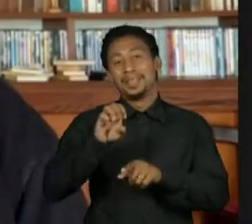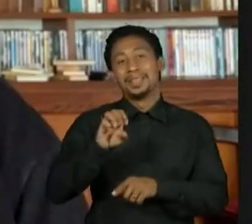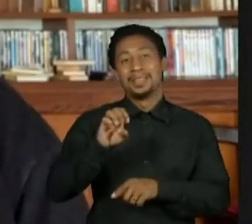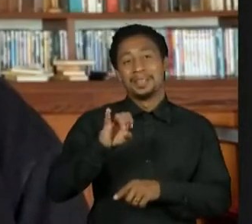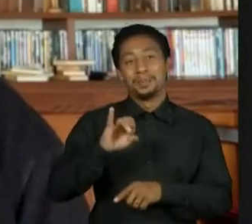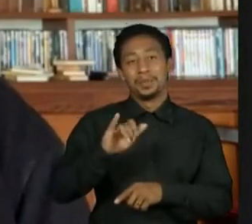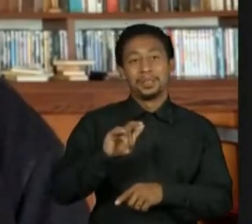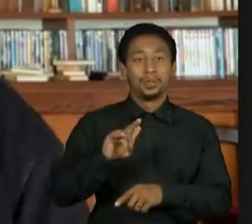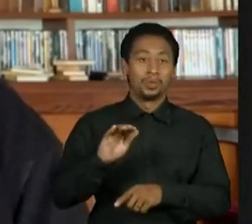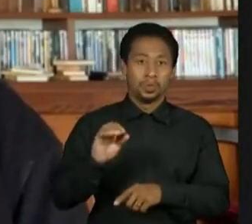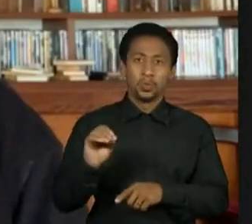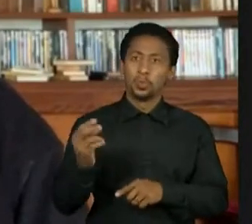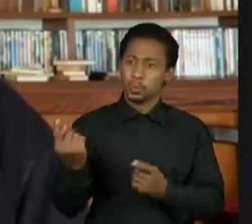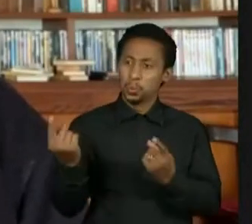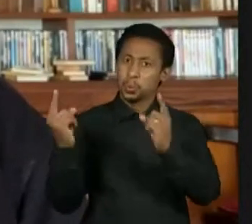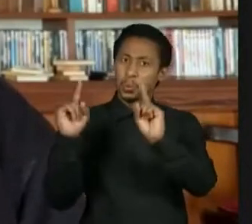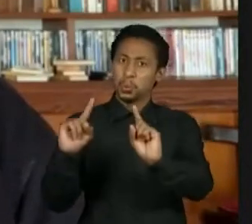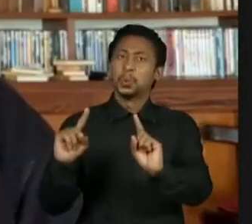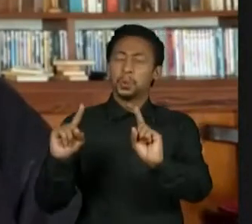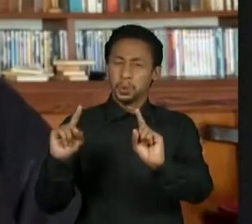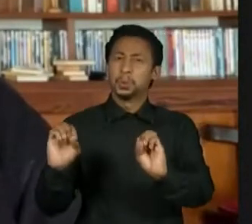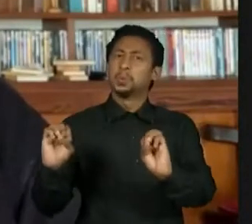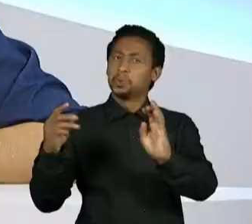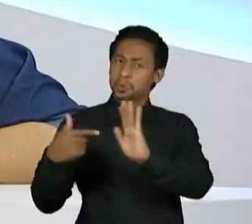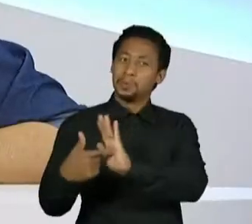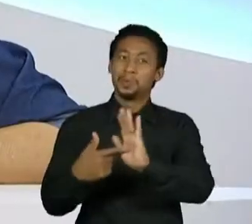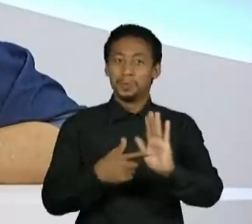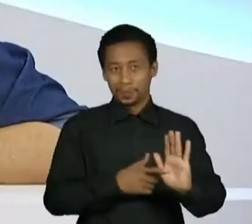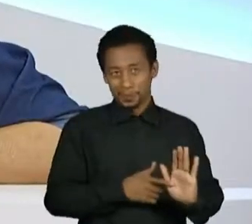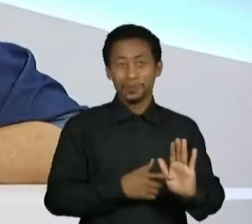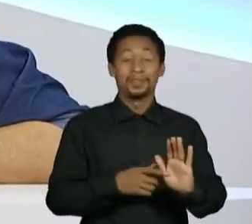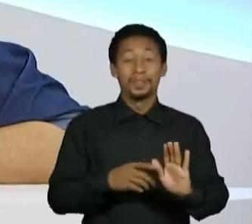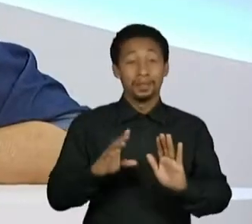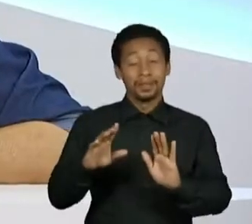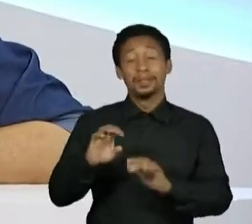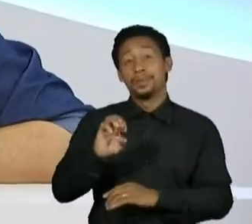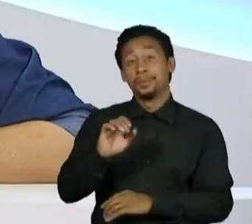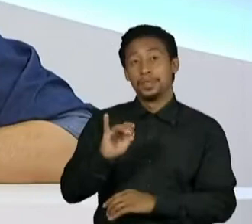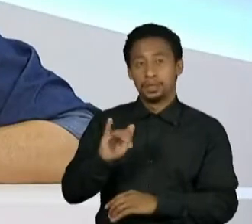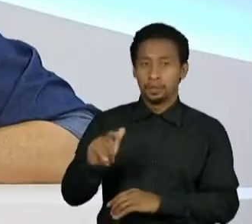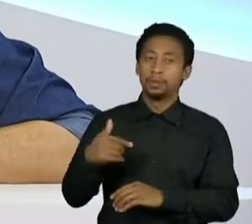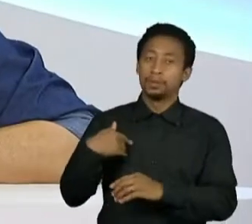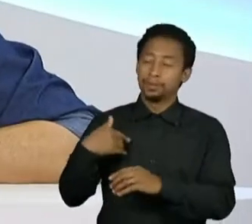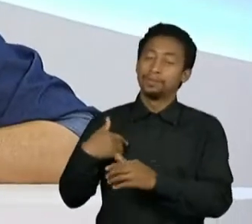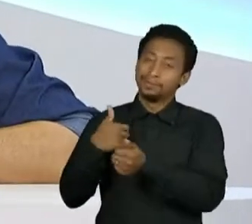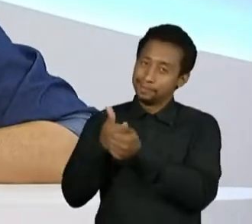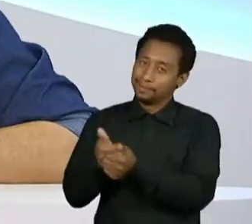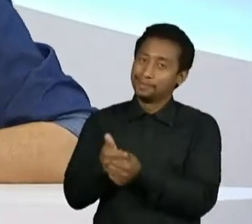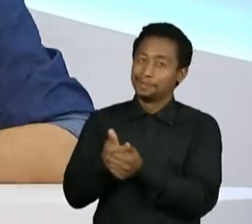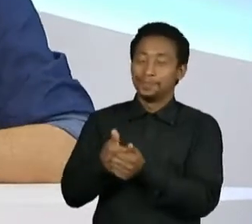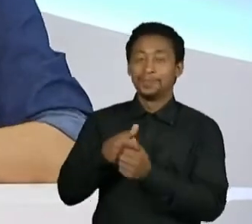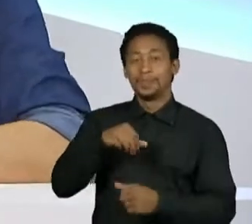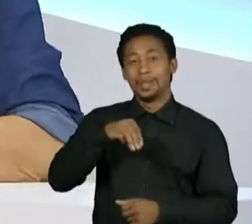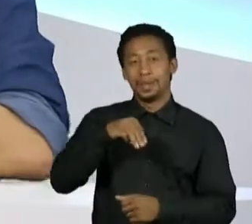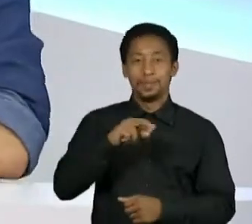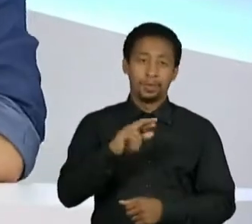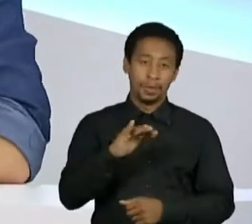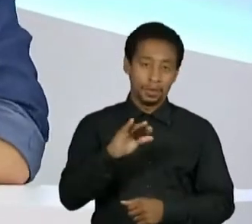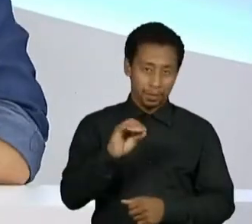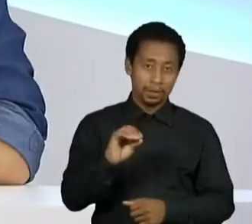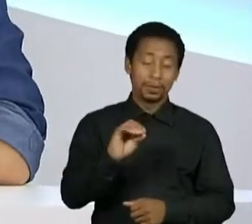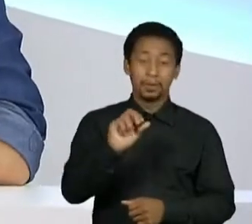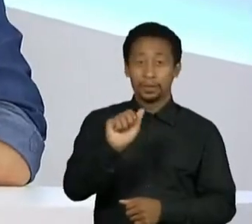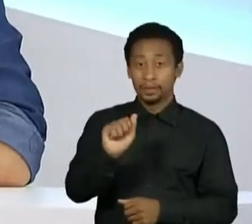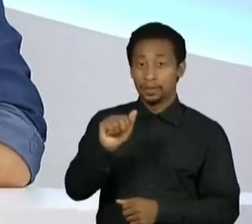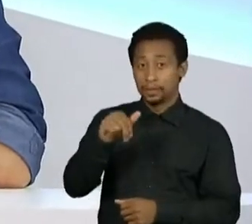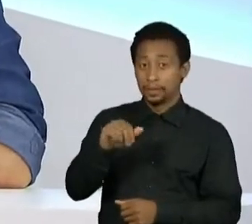Belo de Carvalho lado a lado, Hermínio, um grande discípulo do Mário de Andrade, né? Mas eu queria saber, Rui, se você como historiador da cultura não está